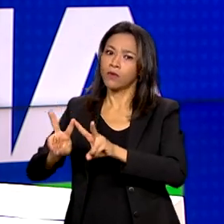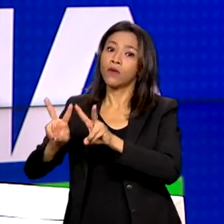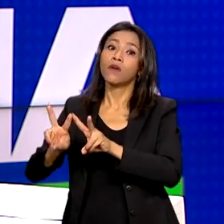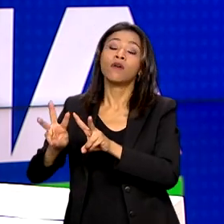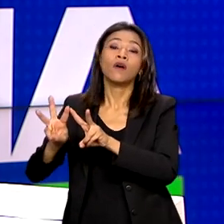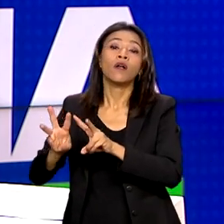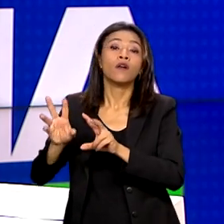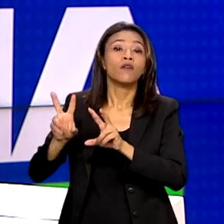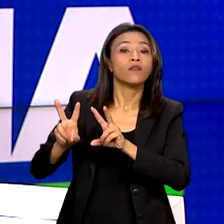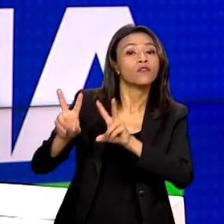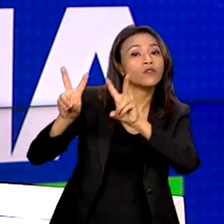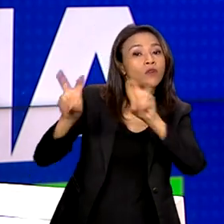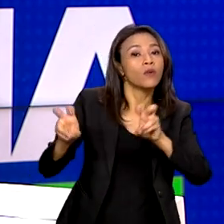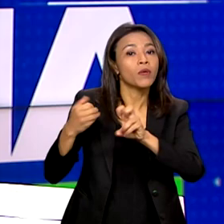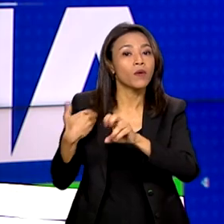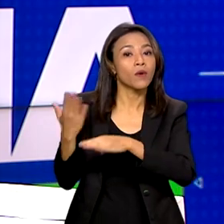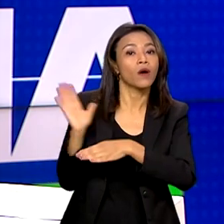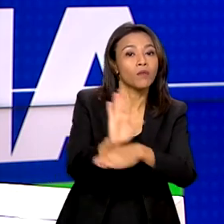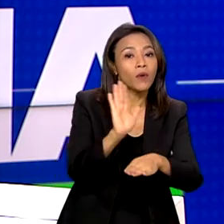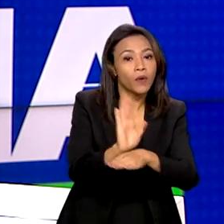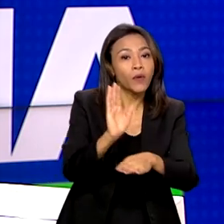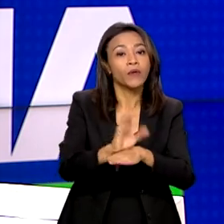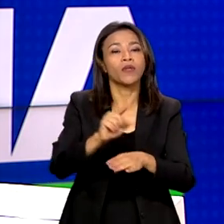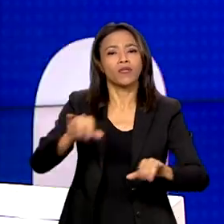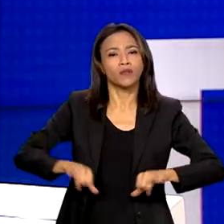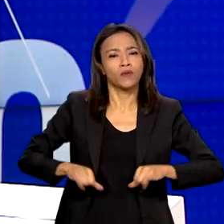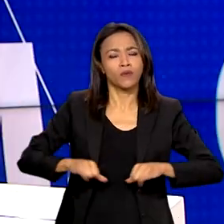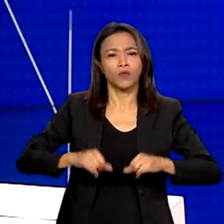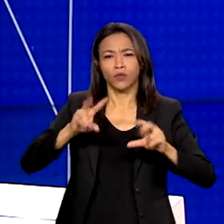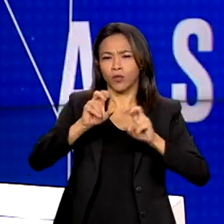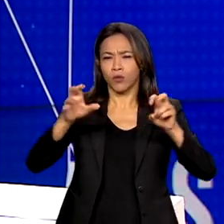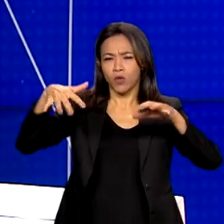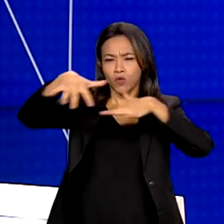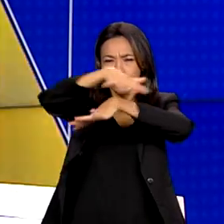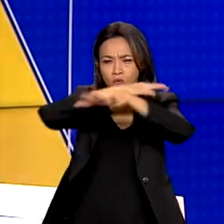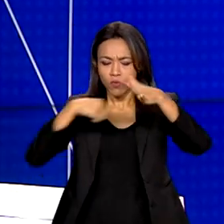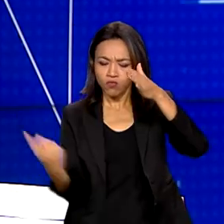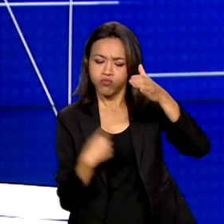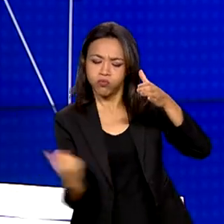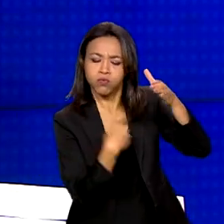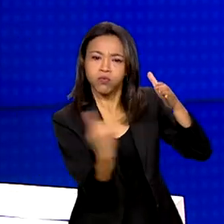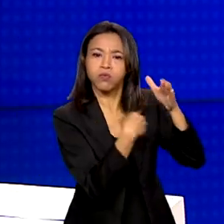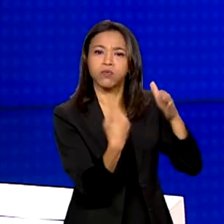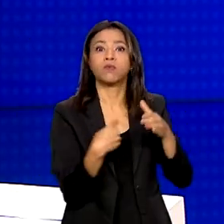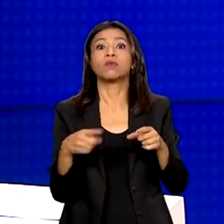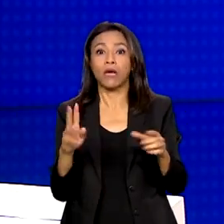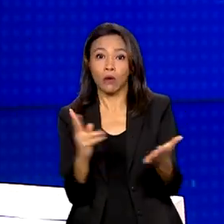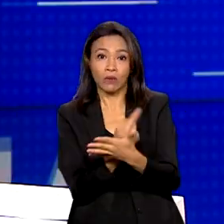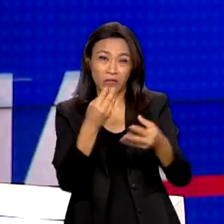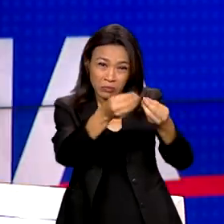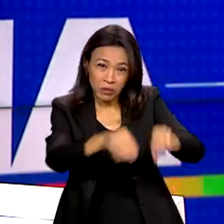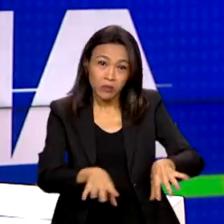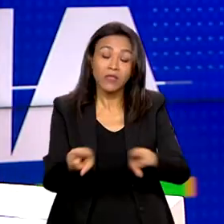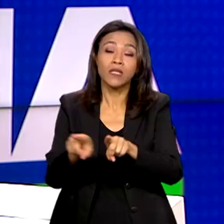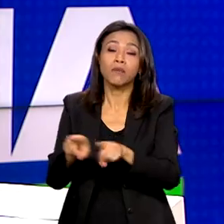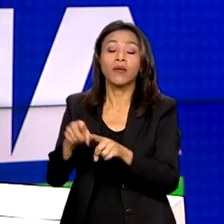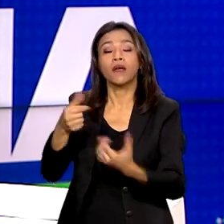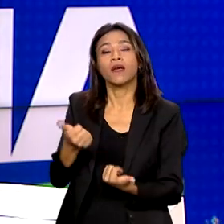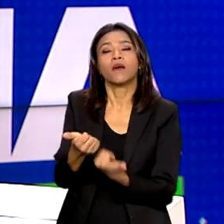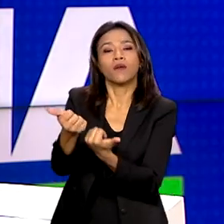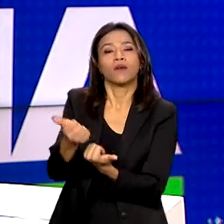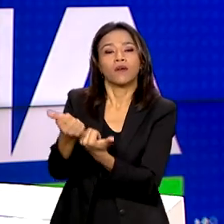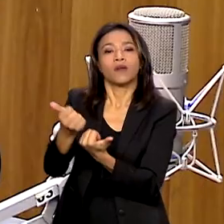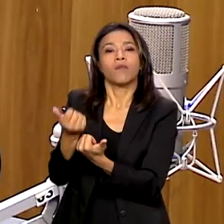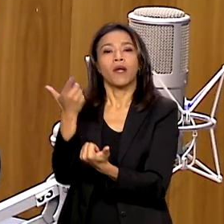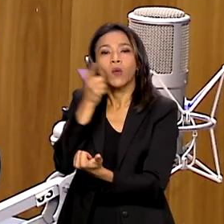do Ciclone extratropical e sobre a necessidade de manter o cadastro atualizado para ter acesso aos programas como Bolsa